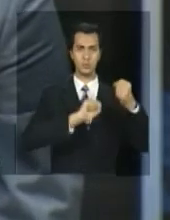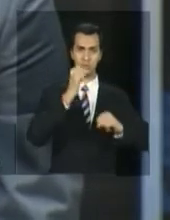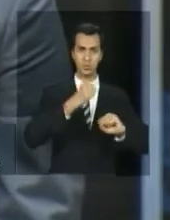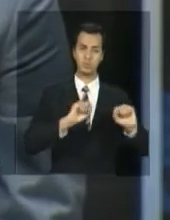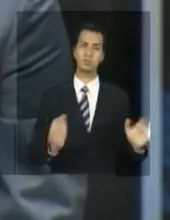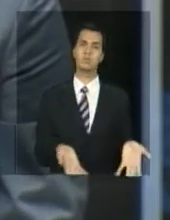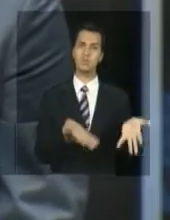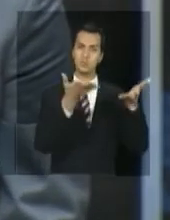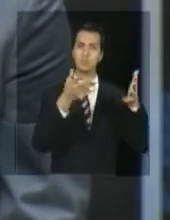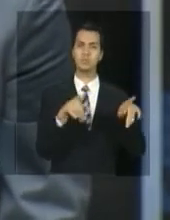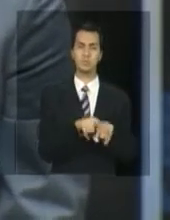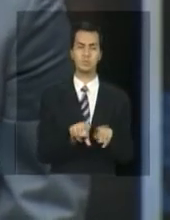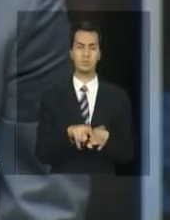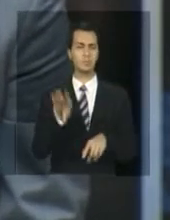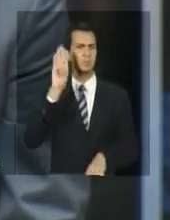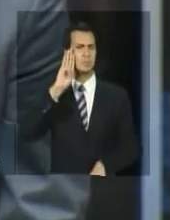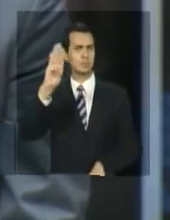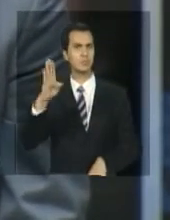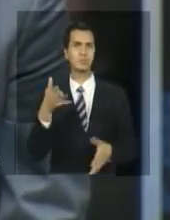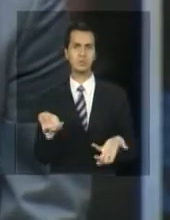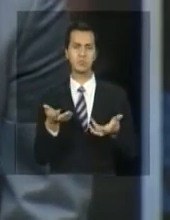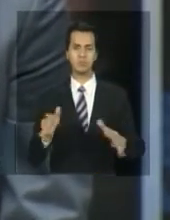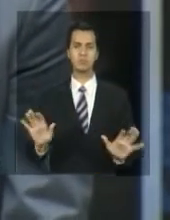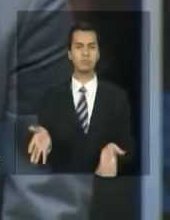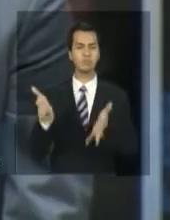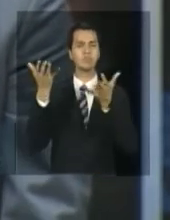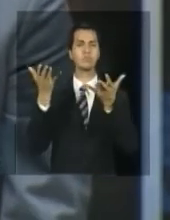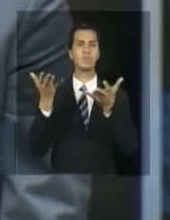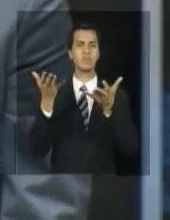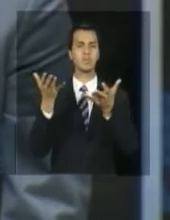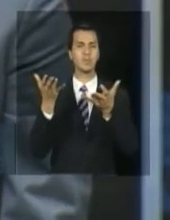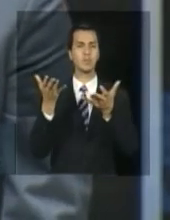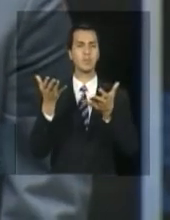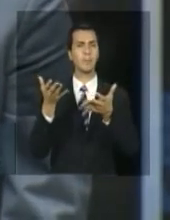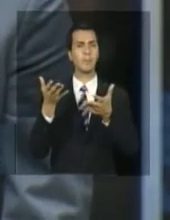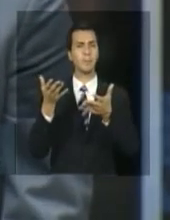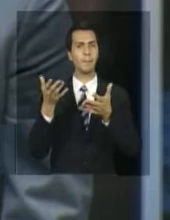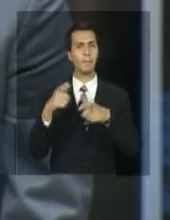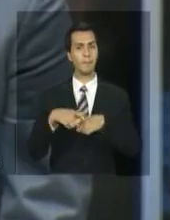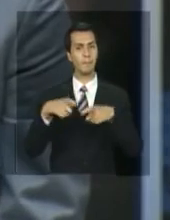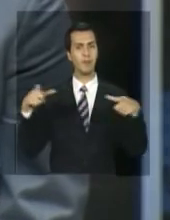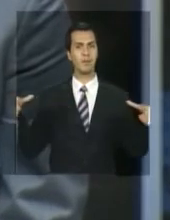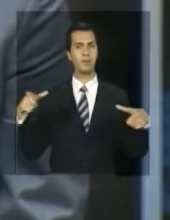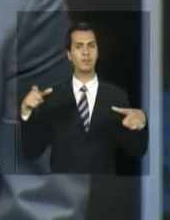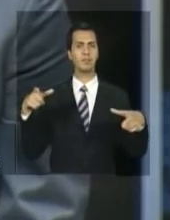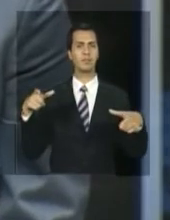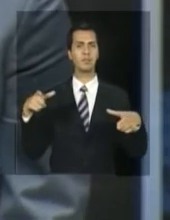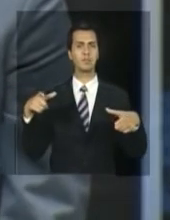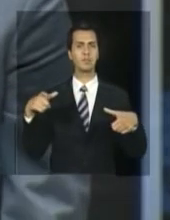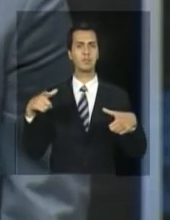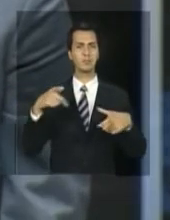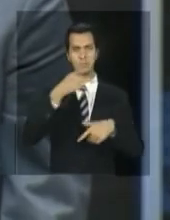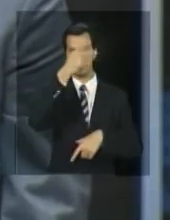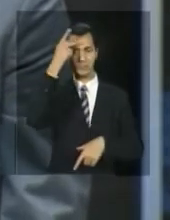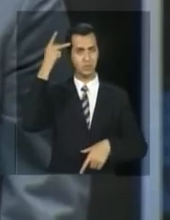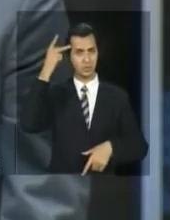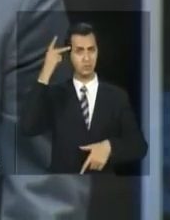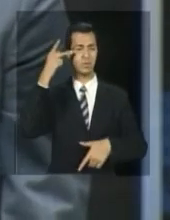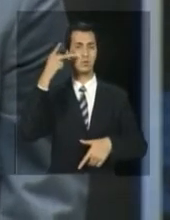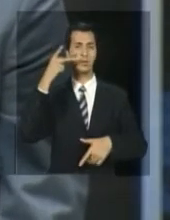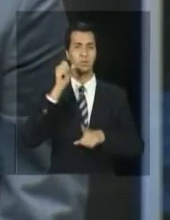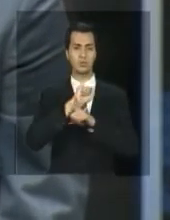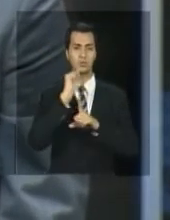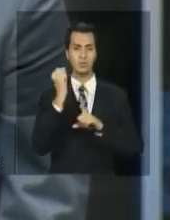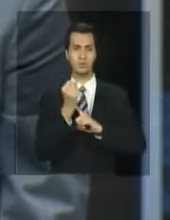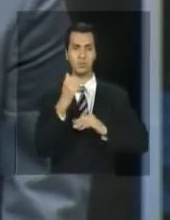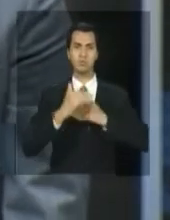e, principalmente, garantir a geração de cada vez mais oportunidades de ascensão econômica